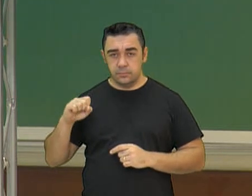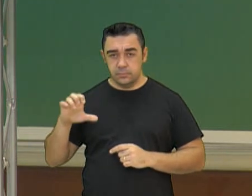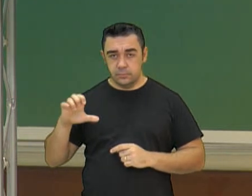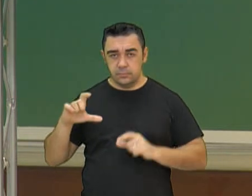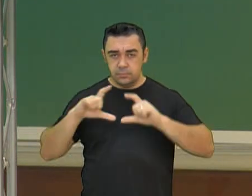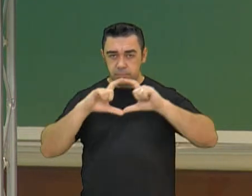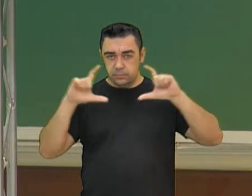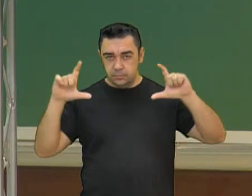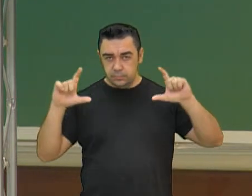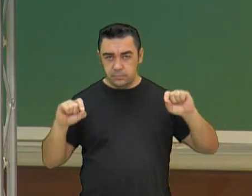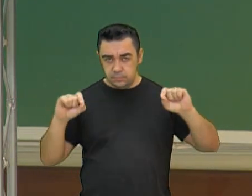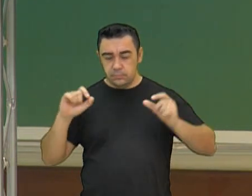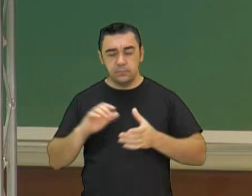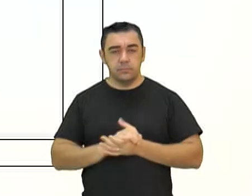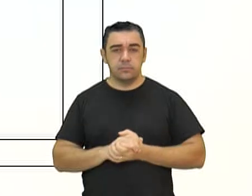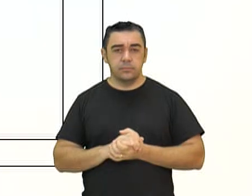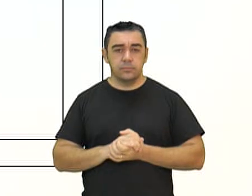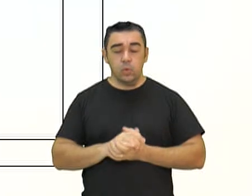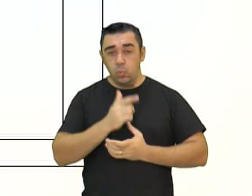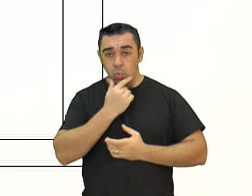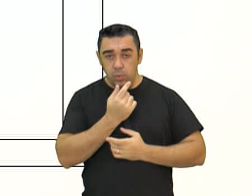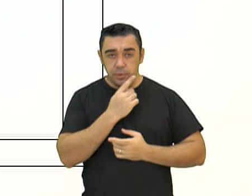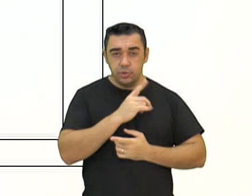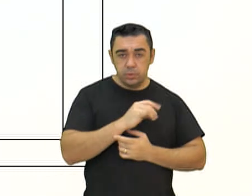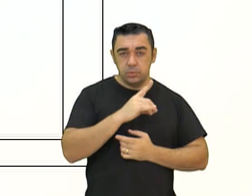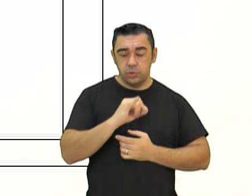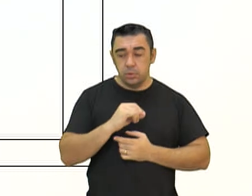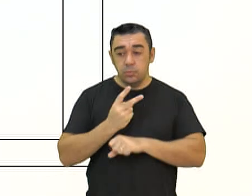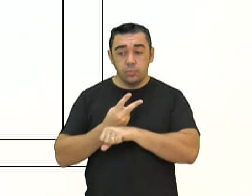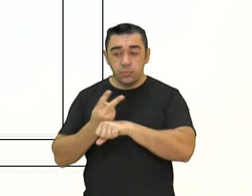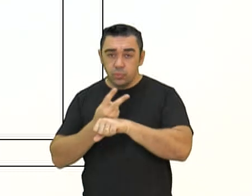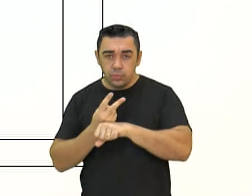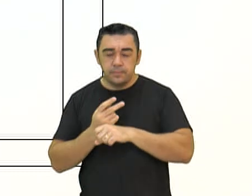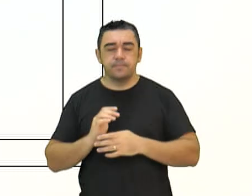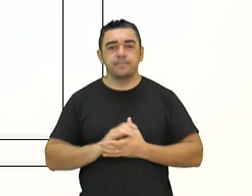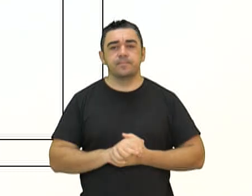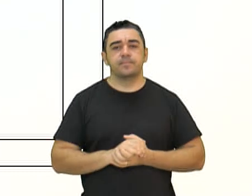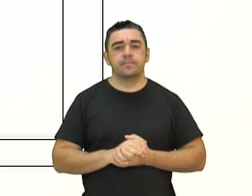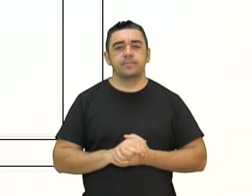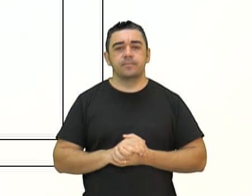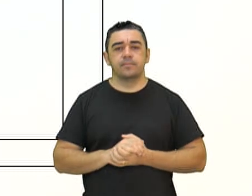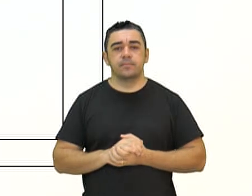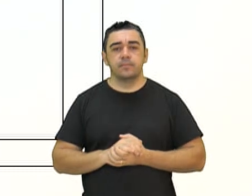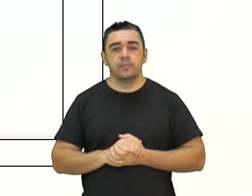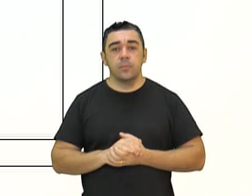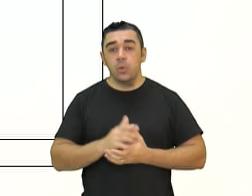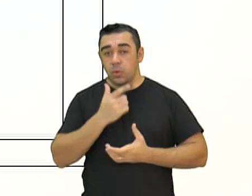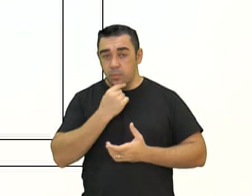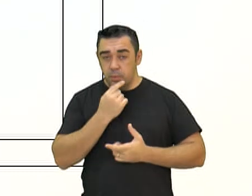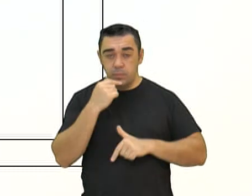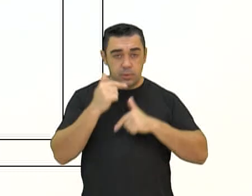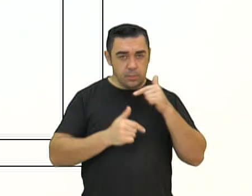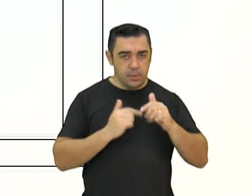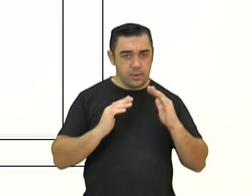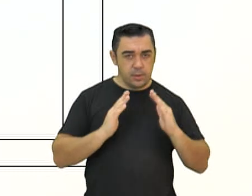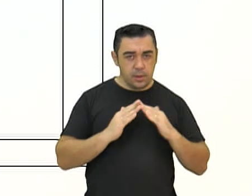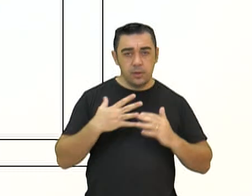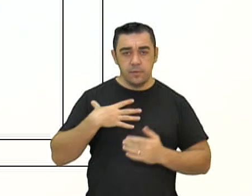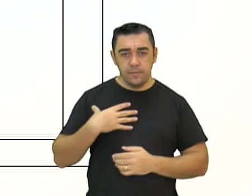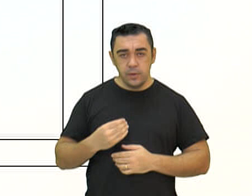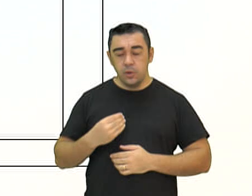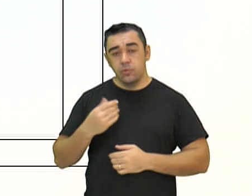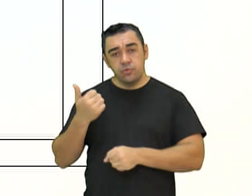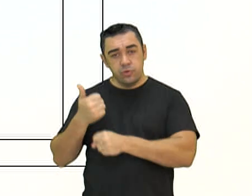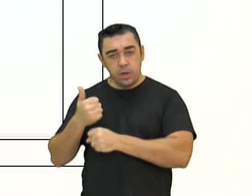caixa negritada, né, o que que diz lá? Didi, o caçador de tesouros, é o título. E na sequência, o mordomo Didi e o filho de seu